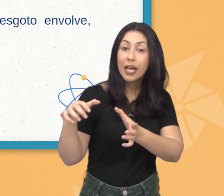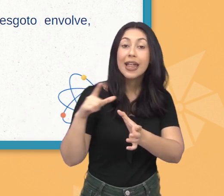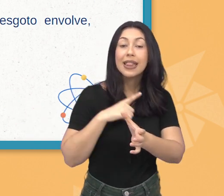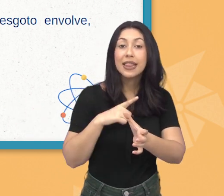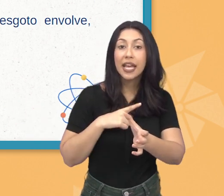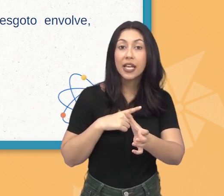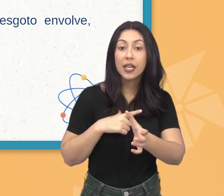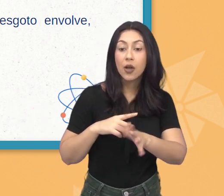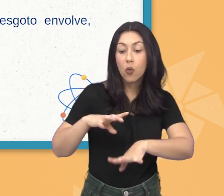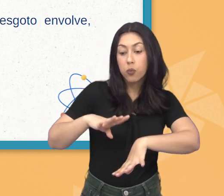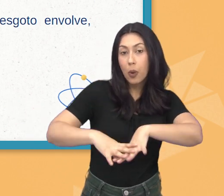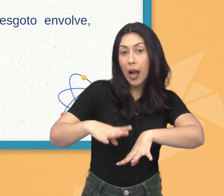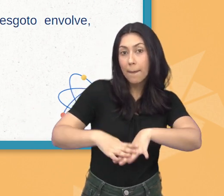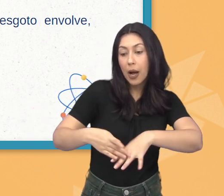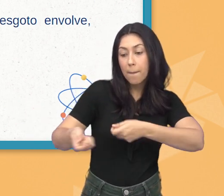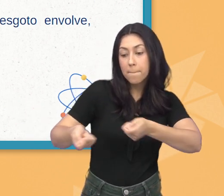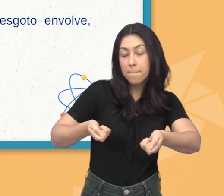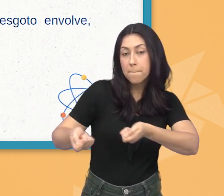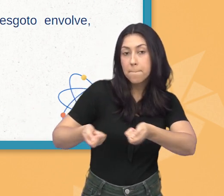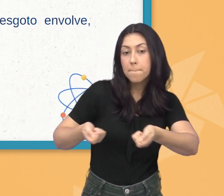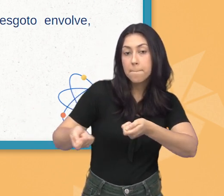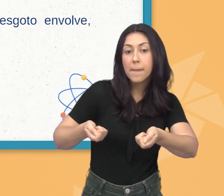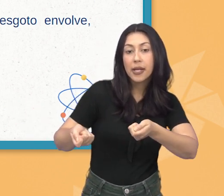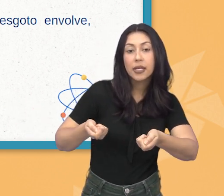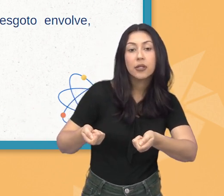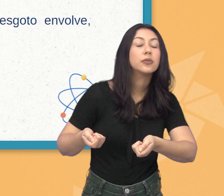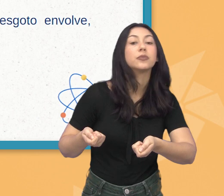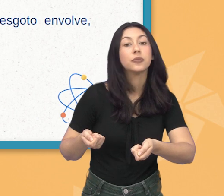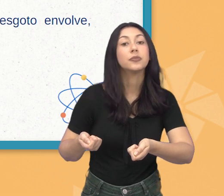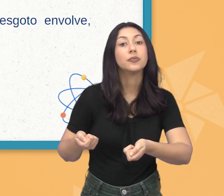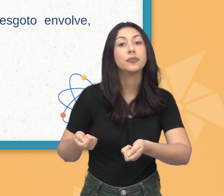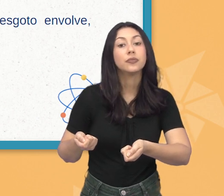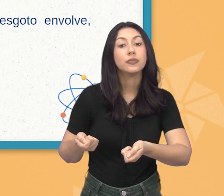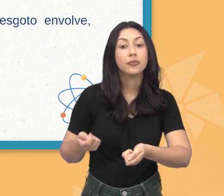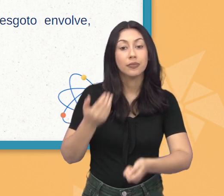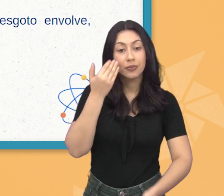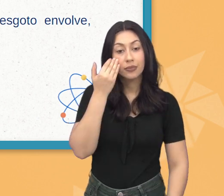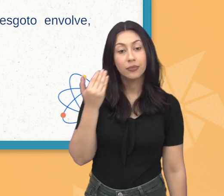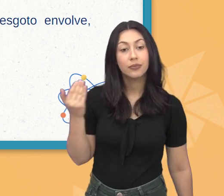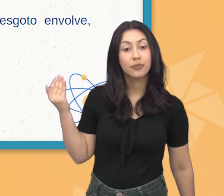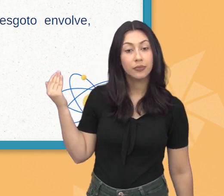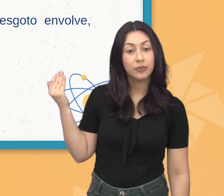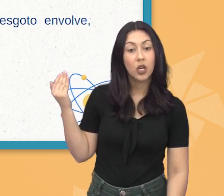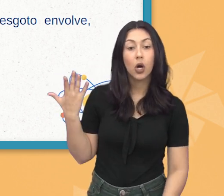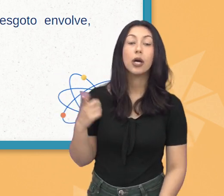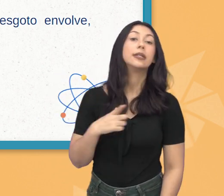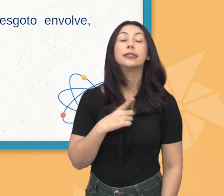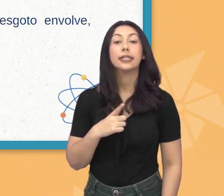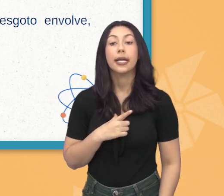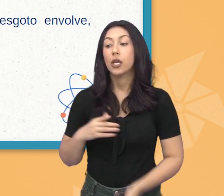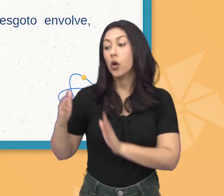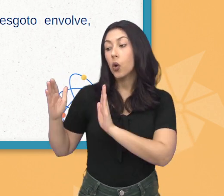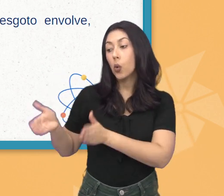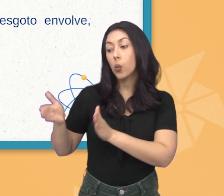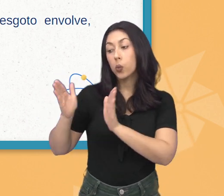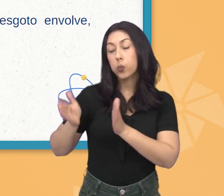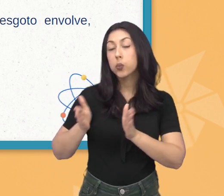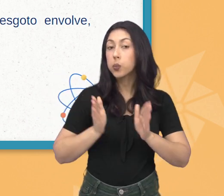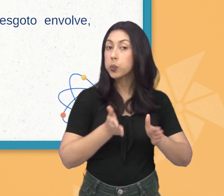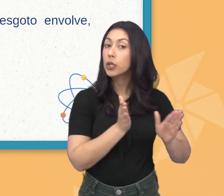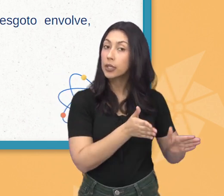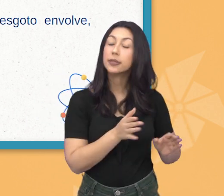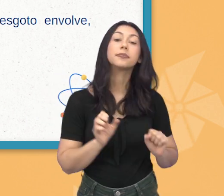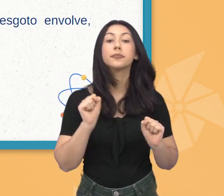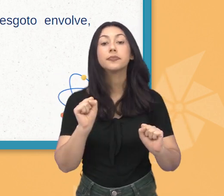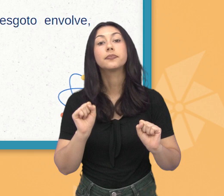peneira. Aí observe que tem um tracinho ali que é um número 1 romano. Isso daí vai ser muito importante para resolver o exercício. Depois